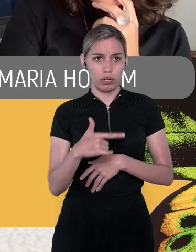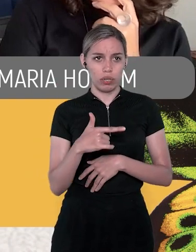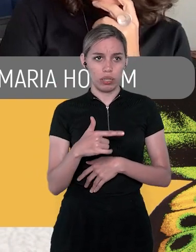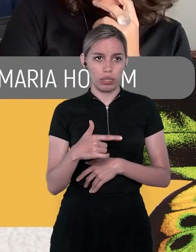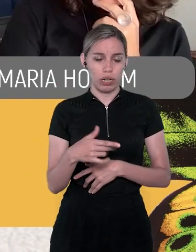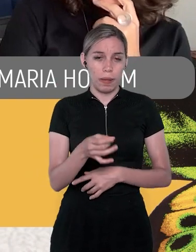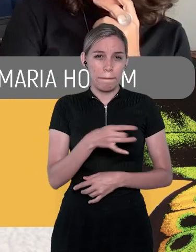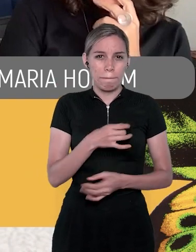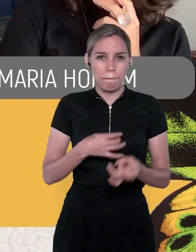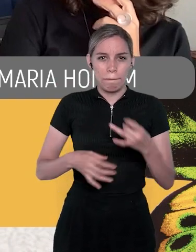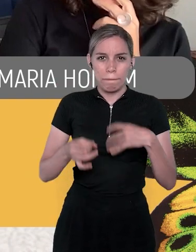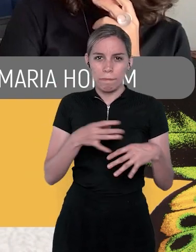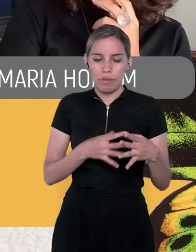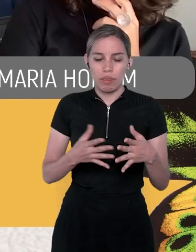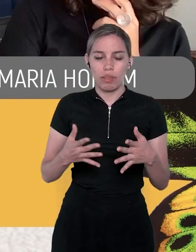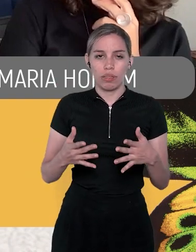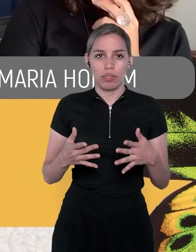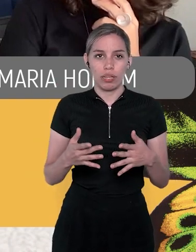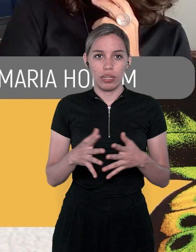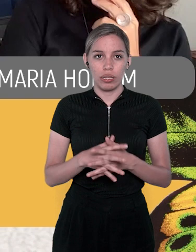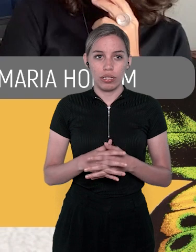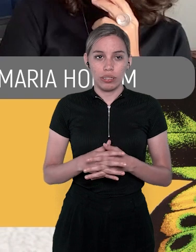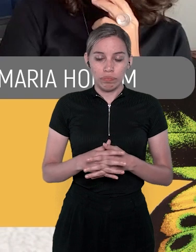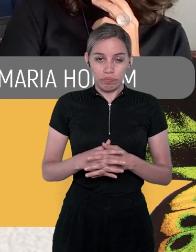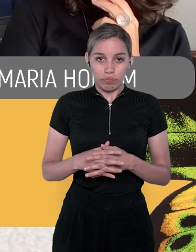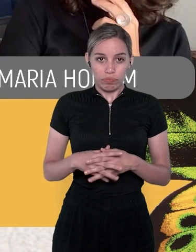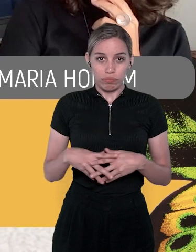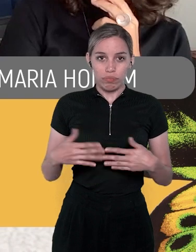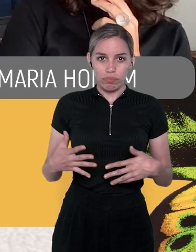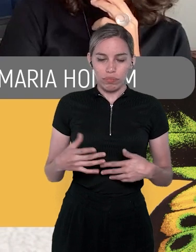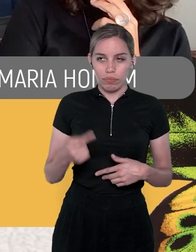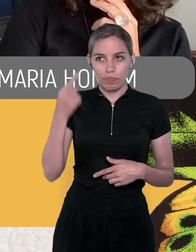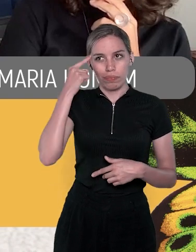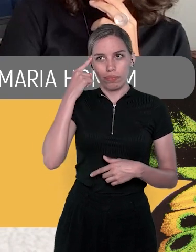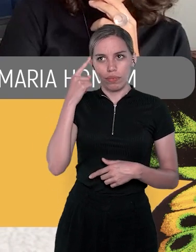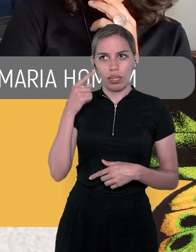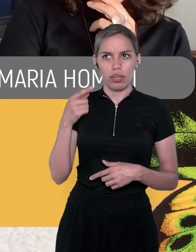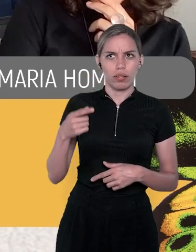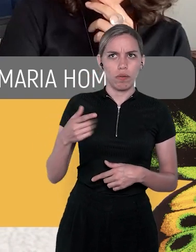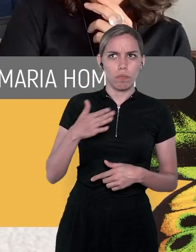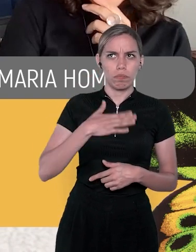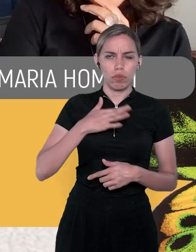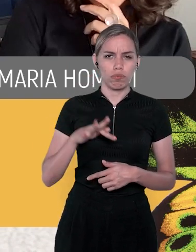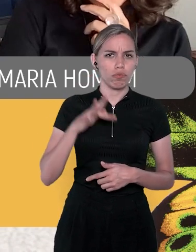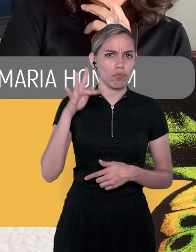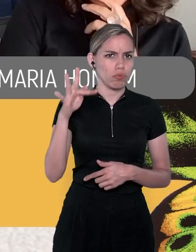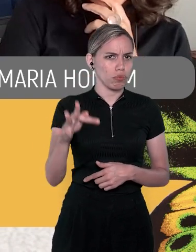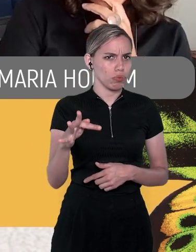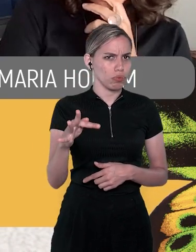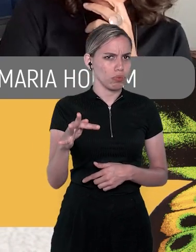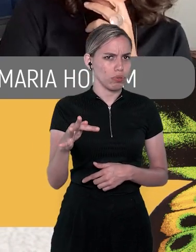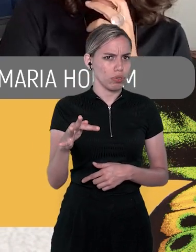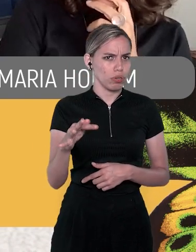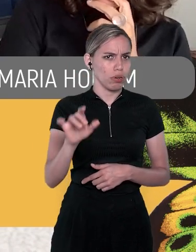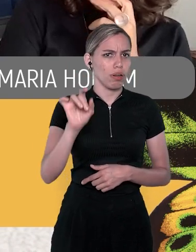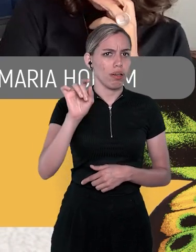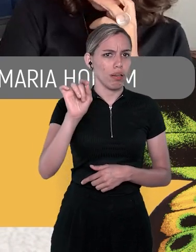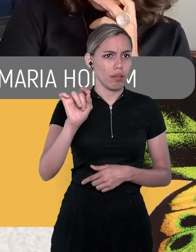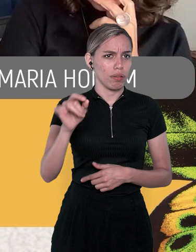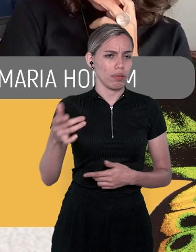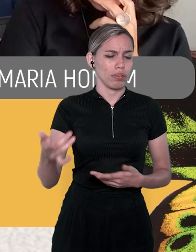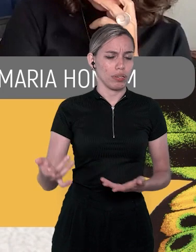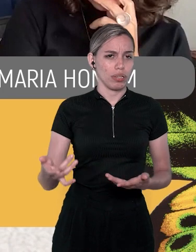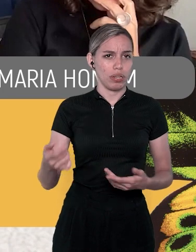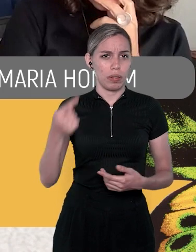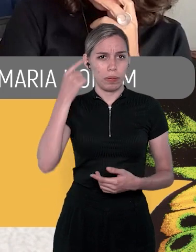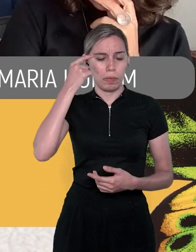incertezas e desse medo gigantesco que eu tenho de, poxa, qual será o meu futuro? Eu sou um jovem, estou